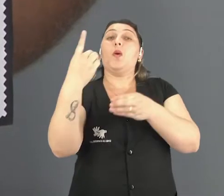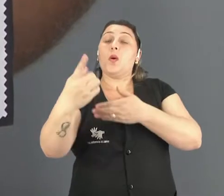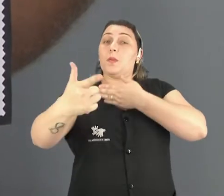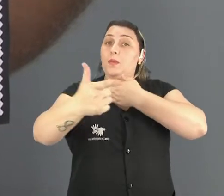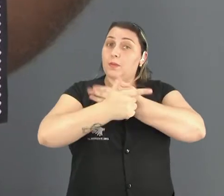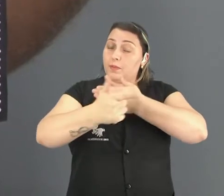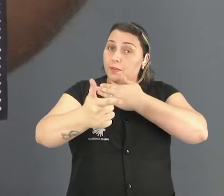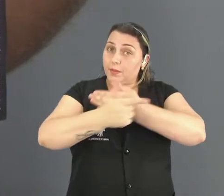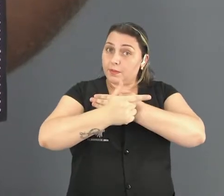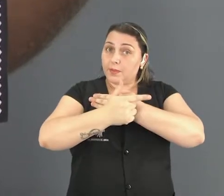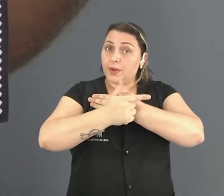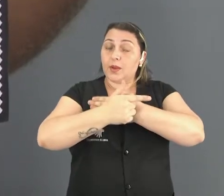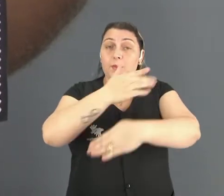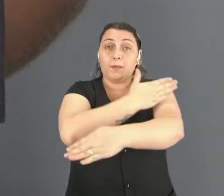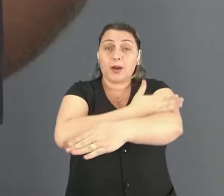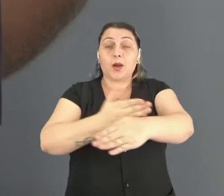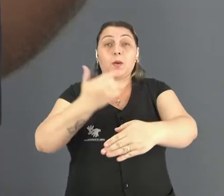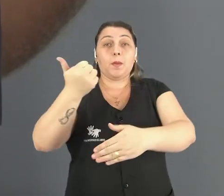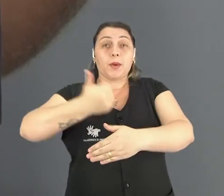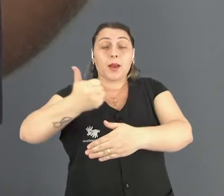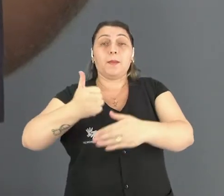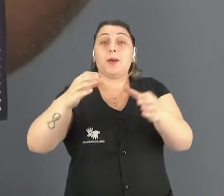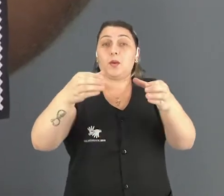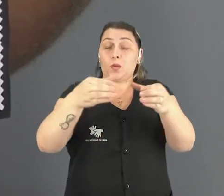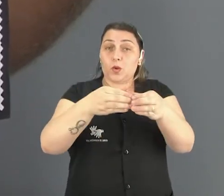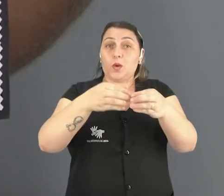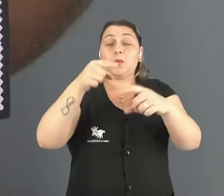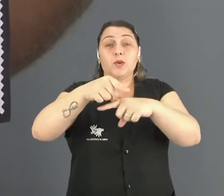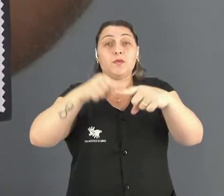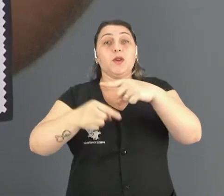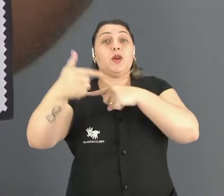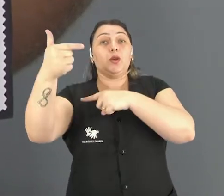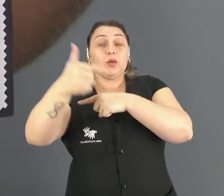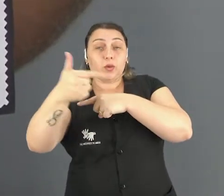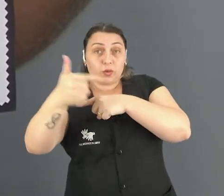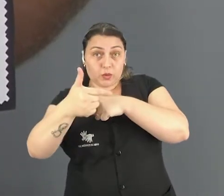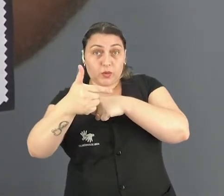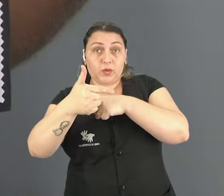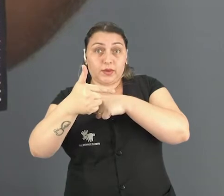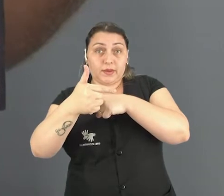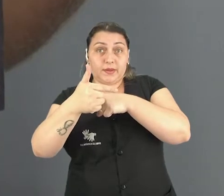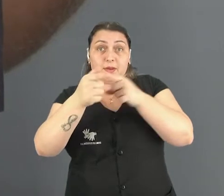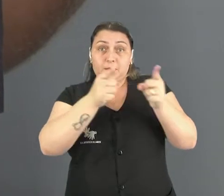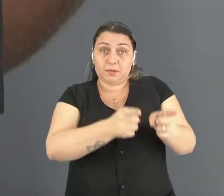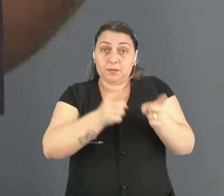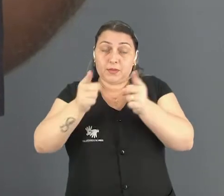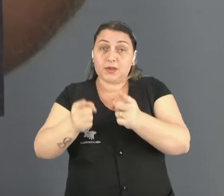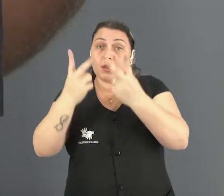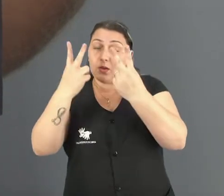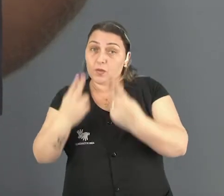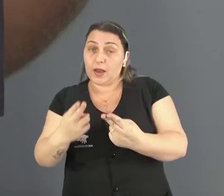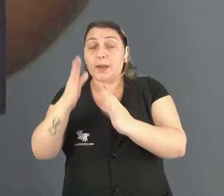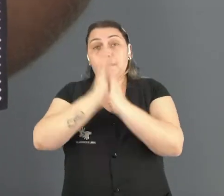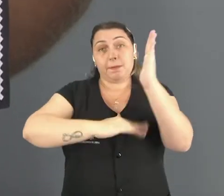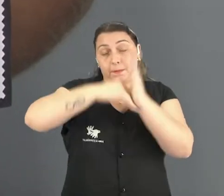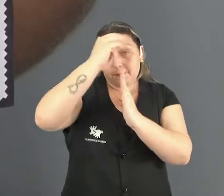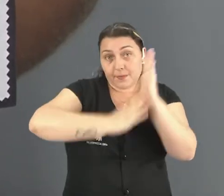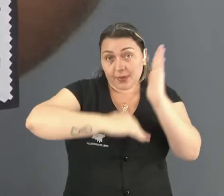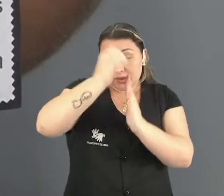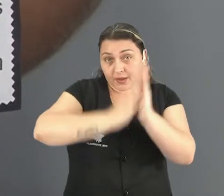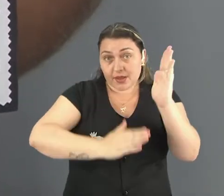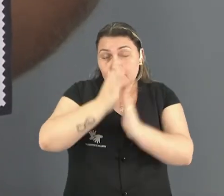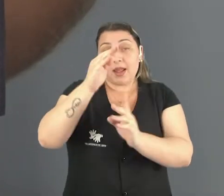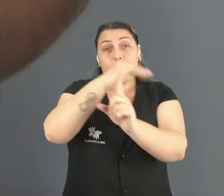papel em branco. O primeiro grupo dividiu a sua folha em 2 partes iguais e pintará